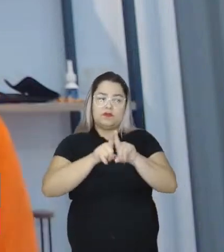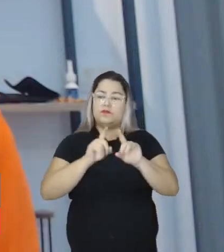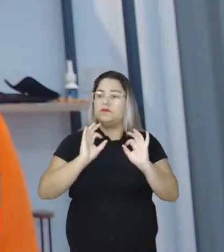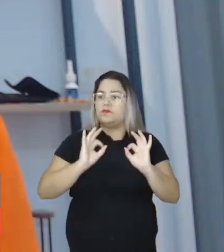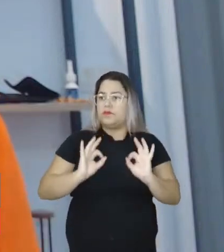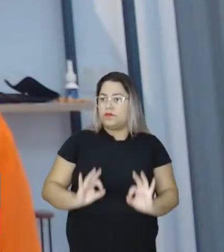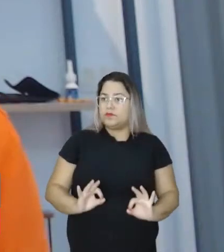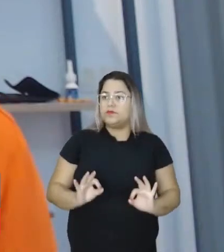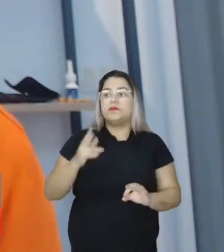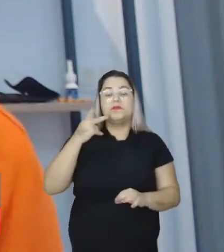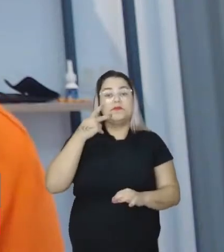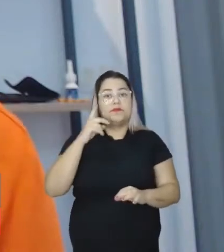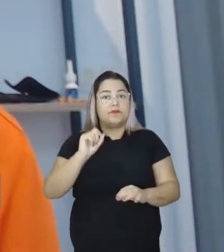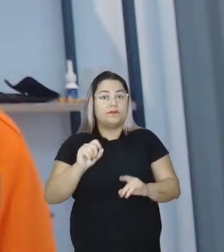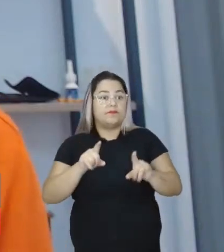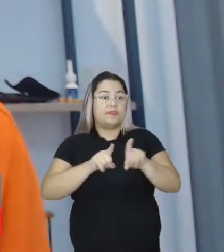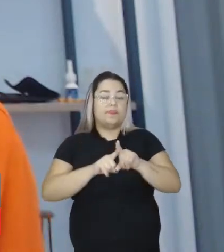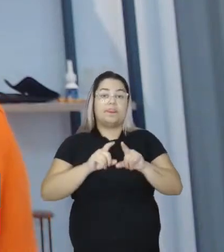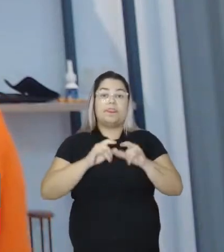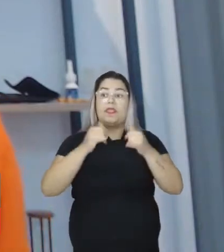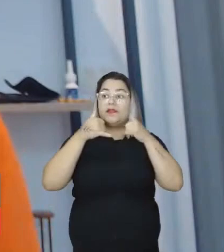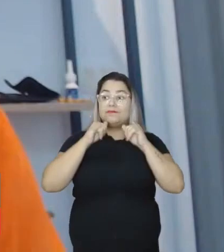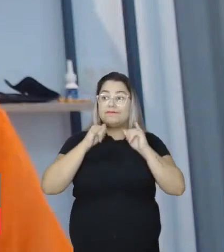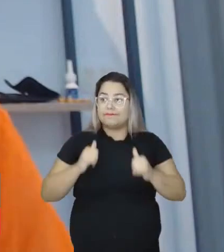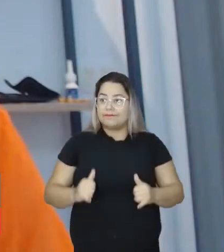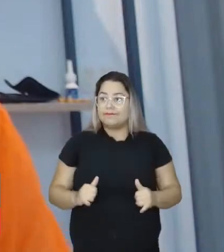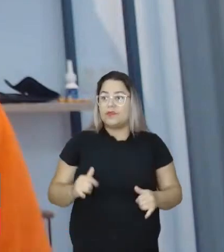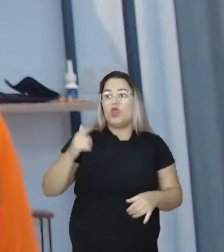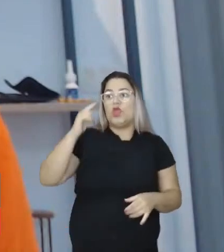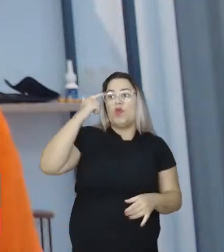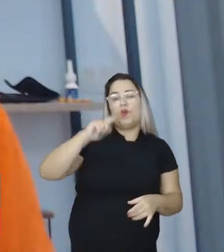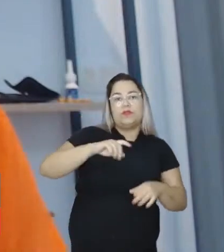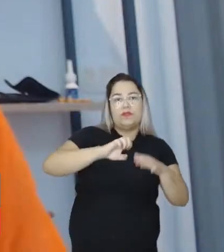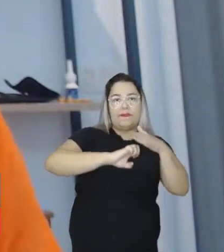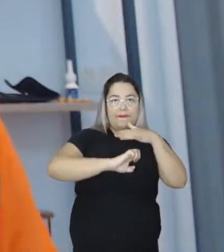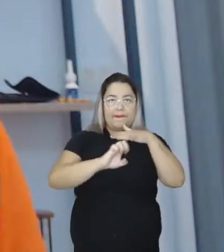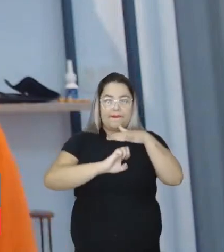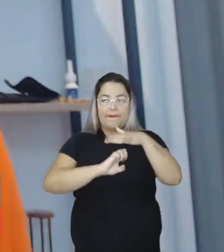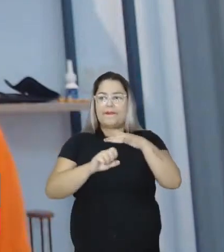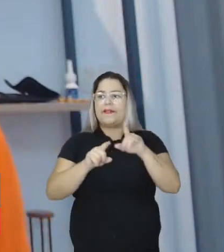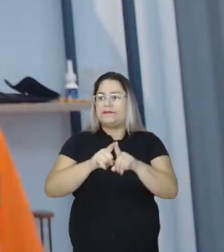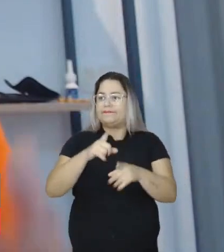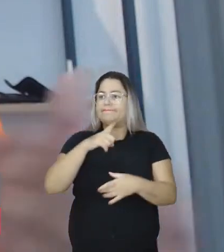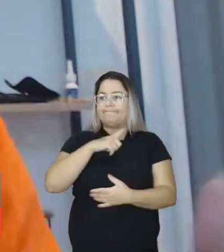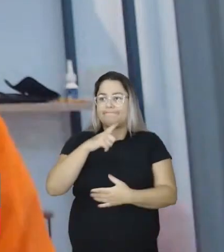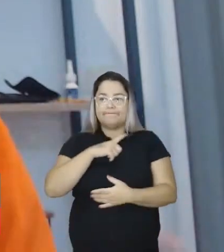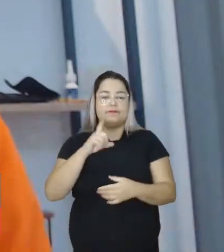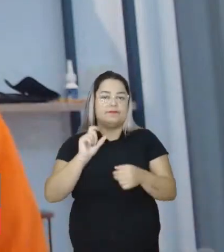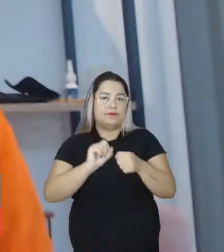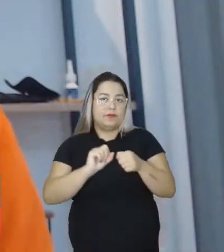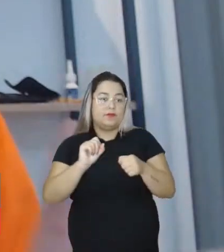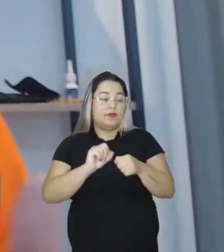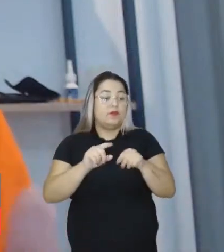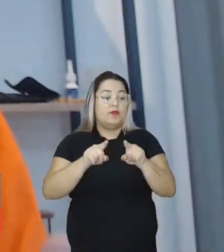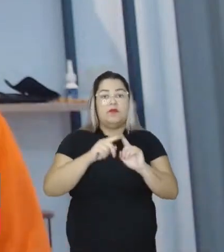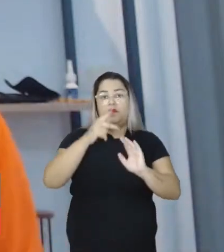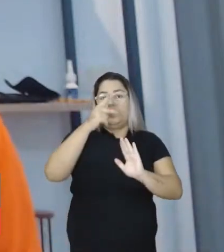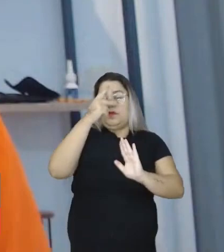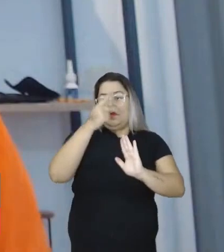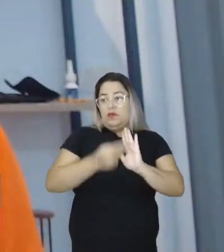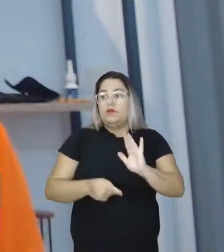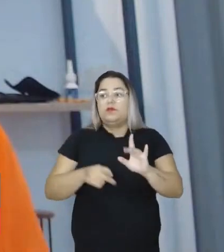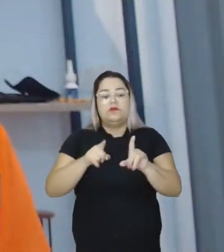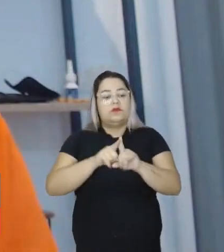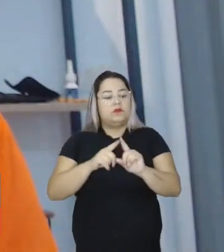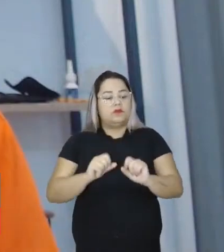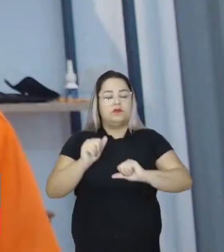correta para a transição energética que outras empresas no mundo já têm feito, e a Petrobras segue sim nessa linha